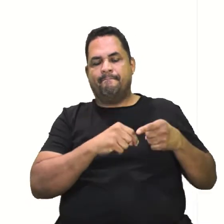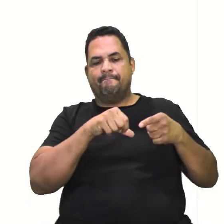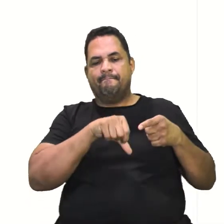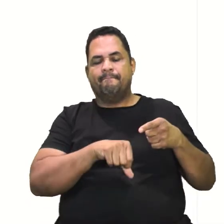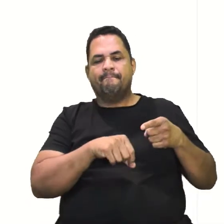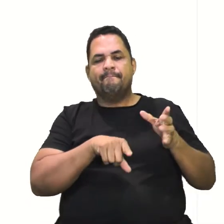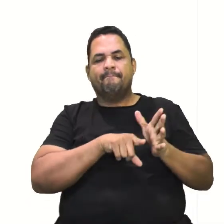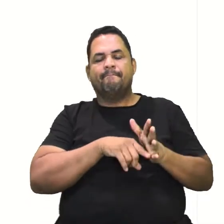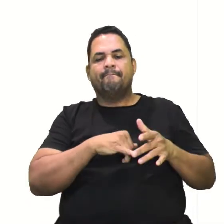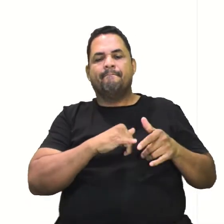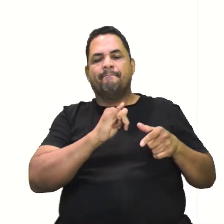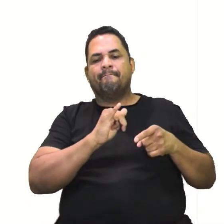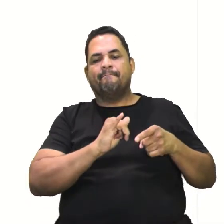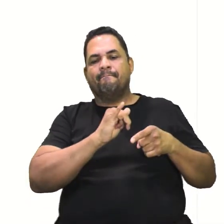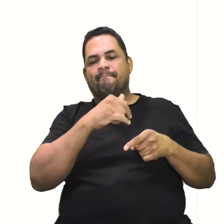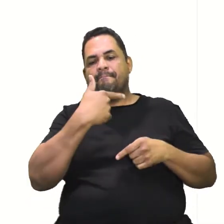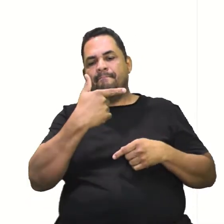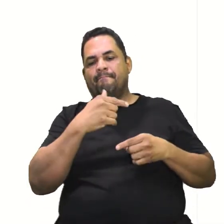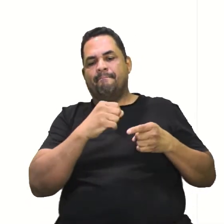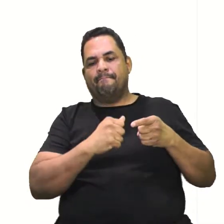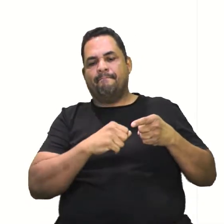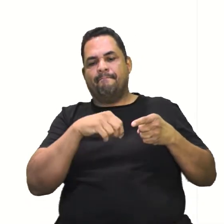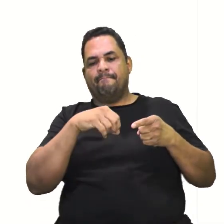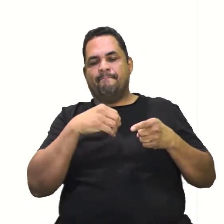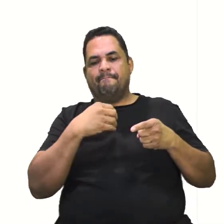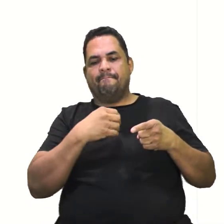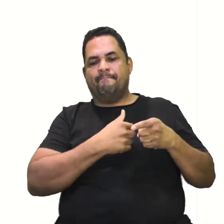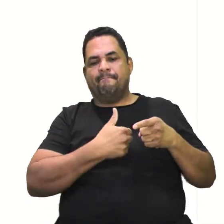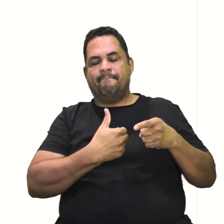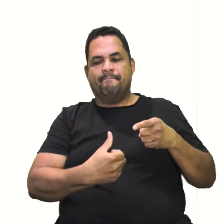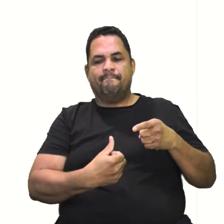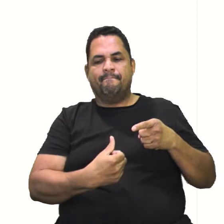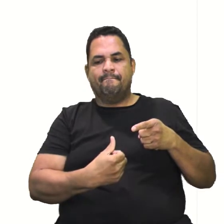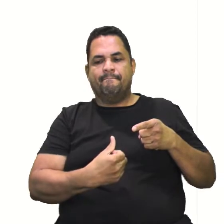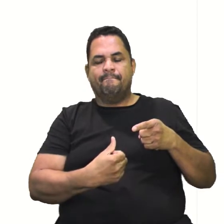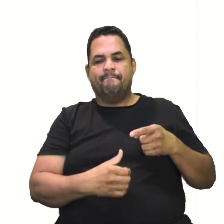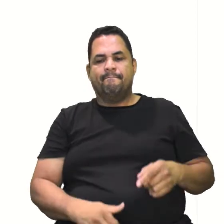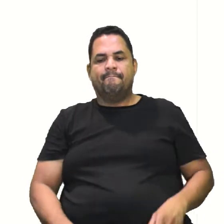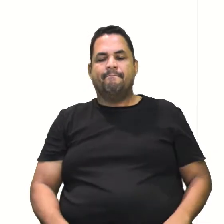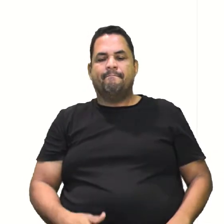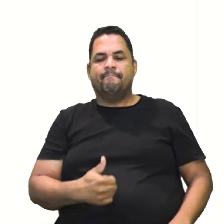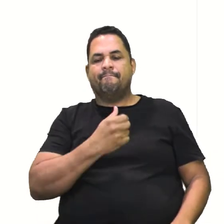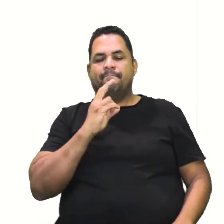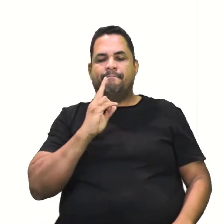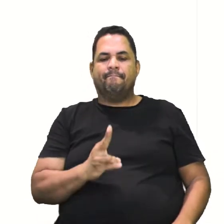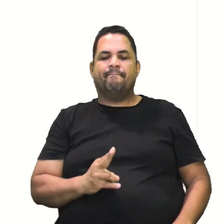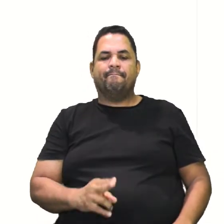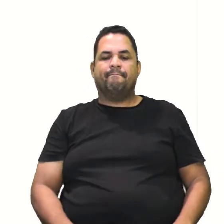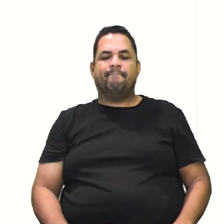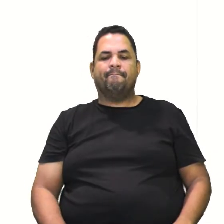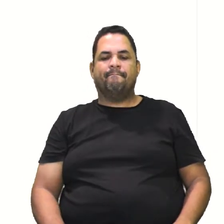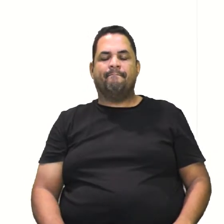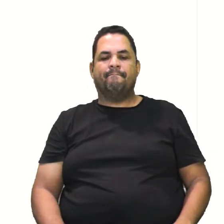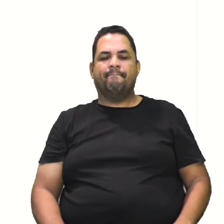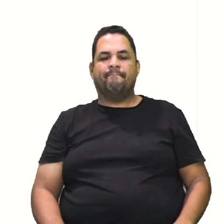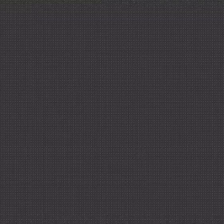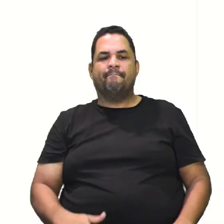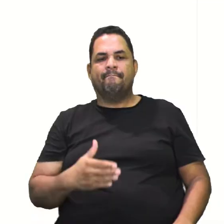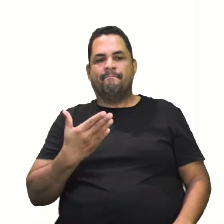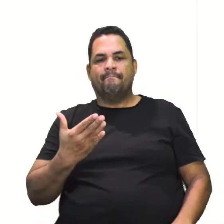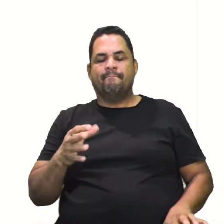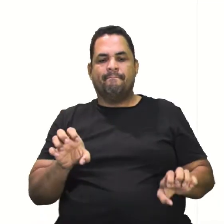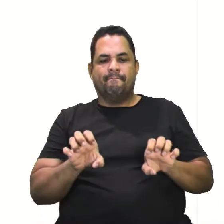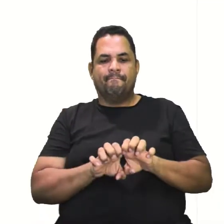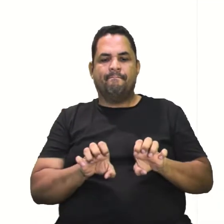9 menos y ao quadrado sobre 16 igual a 1. Essa é a